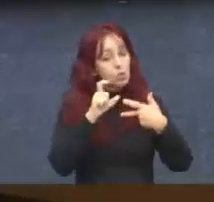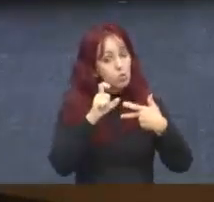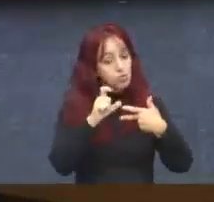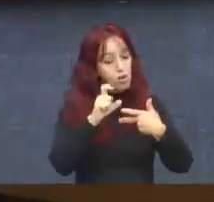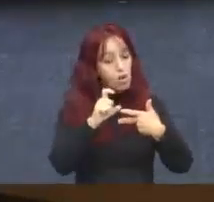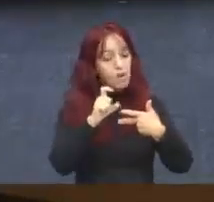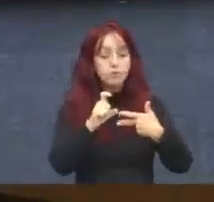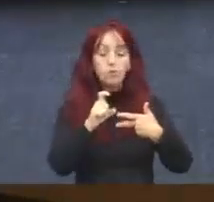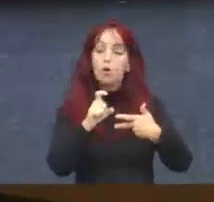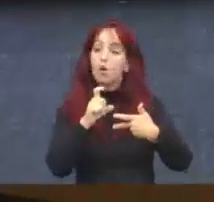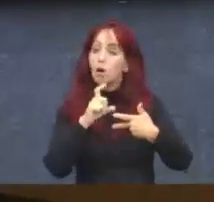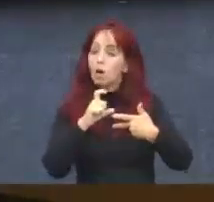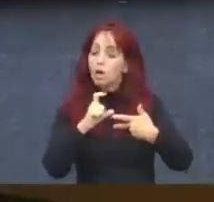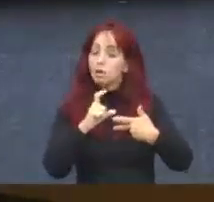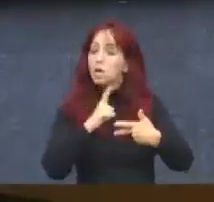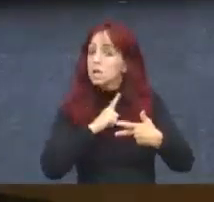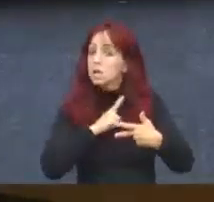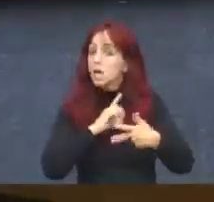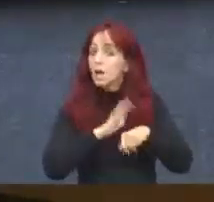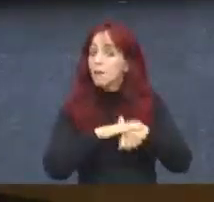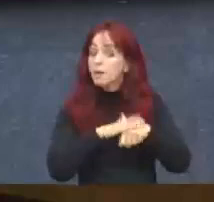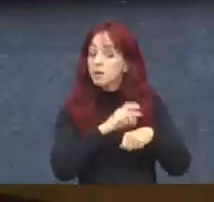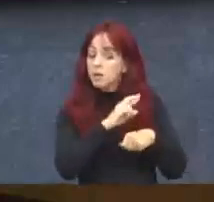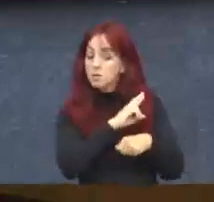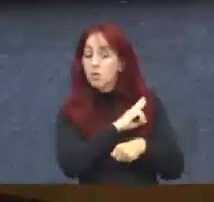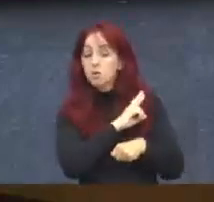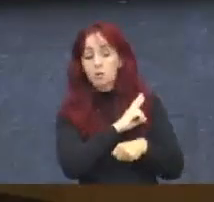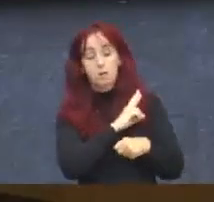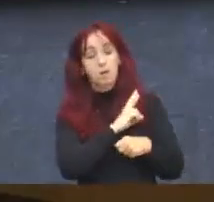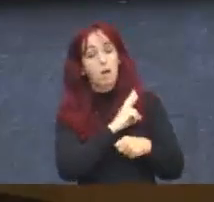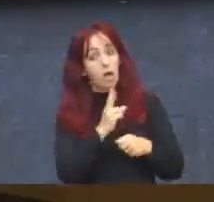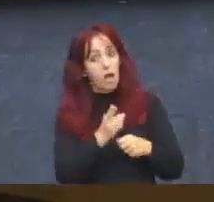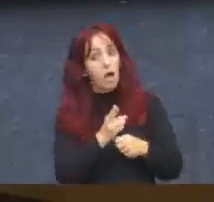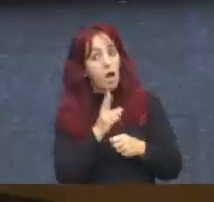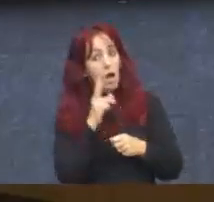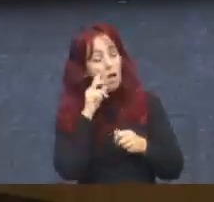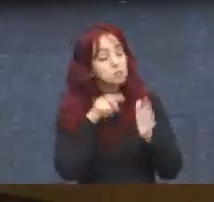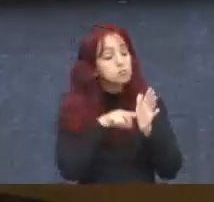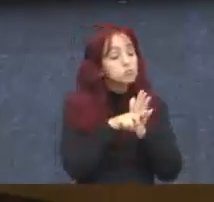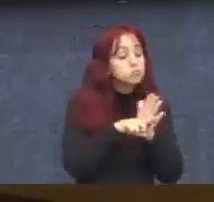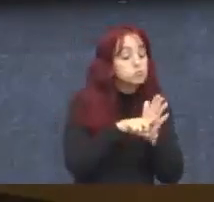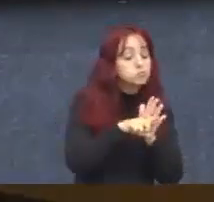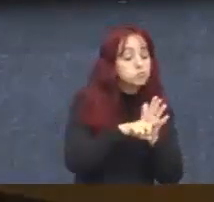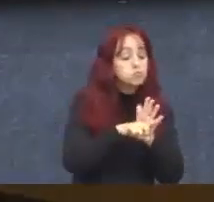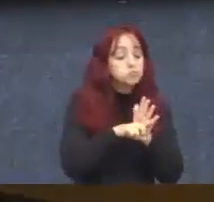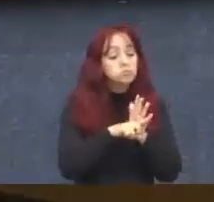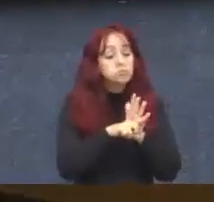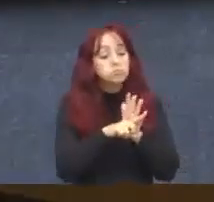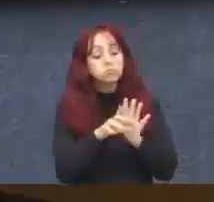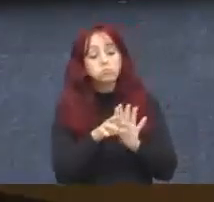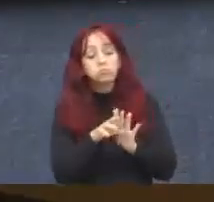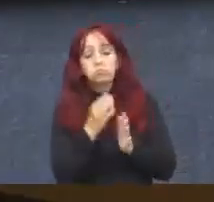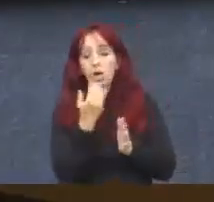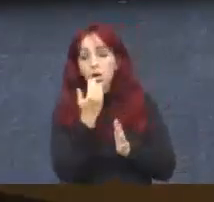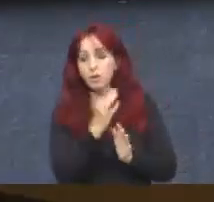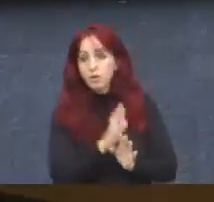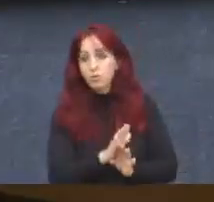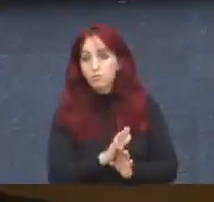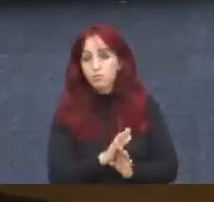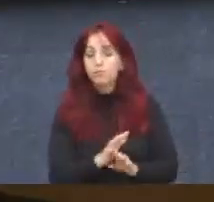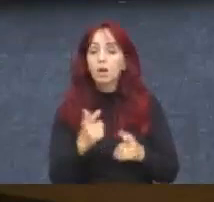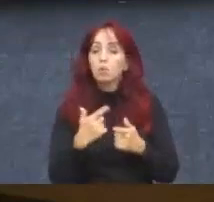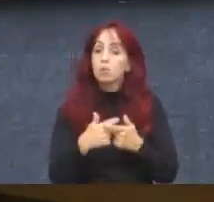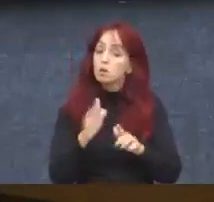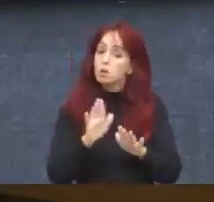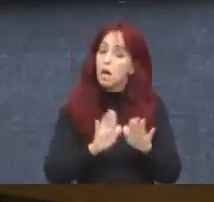um pouco mais de responsabilidade e atuação nessa doação de alimentos. Porque